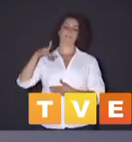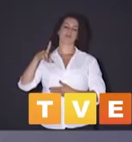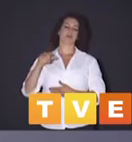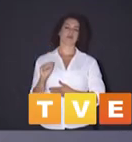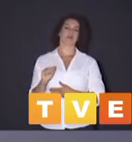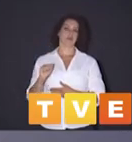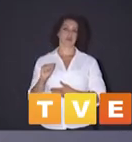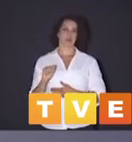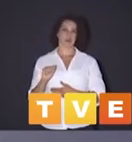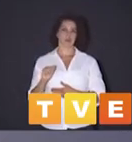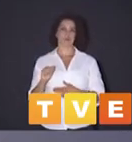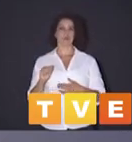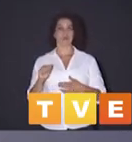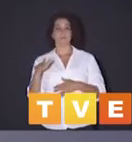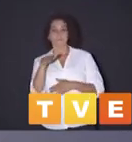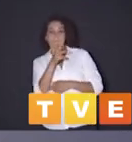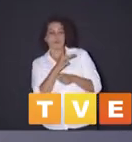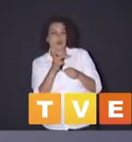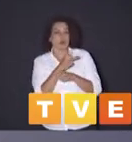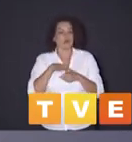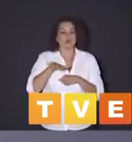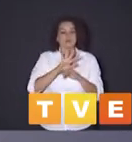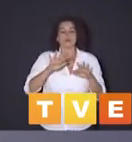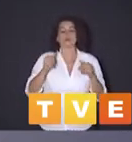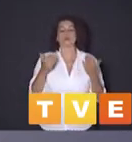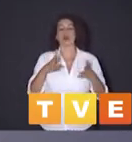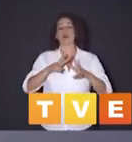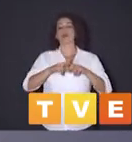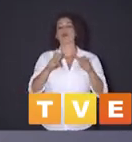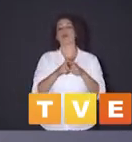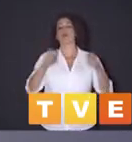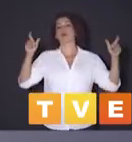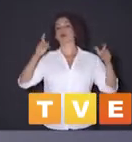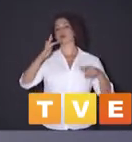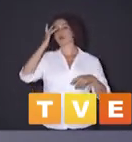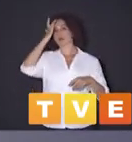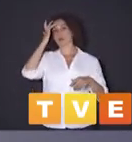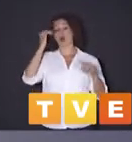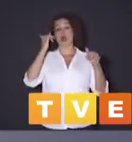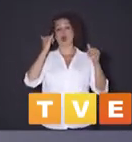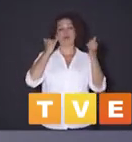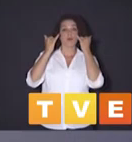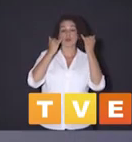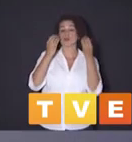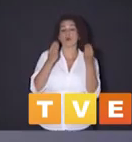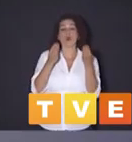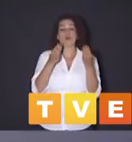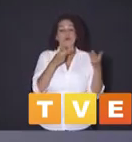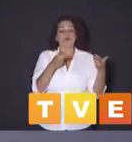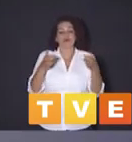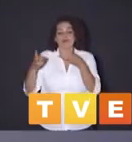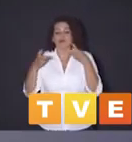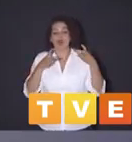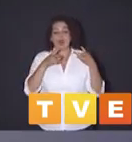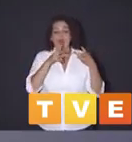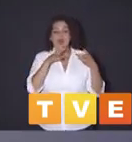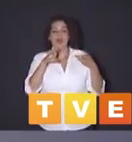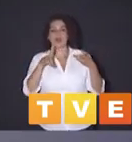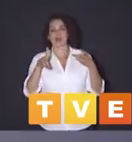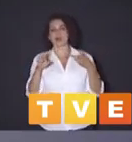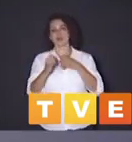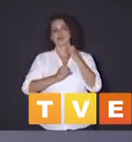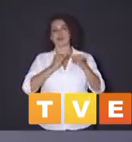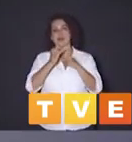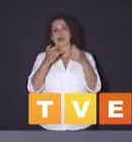espaço porque isso aqui boa parte das pessoas se informa na acreditar ea forma como se